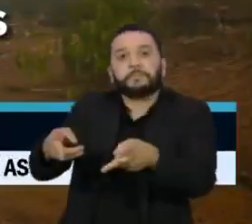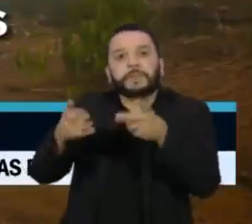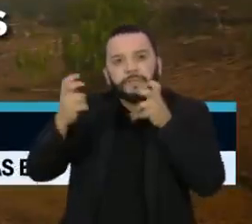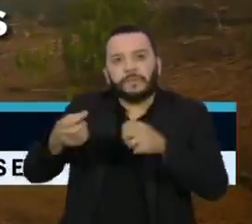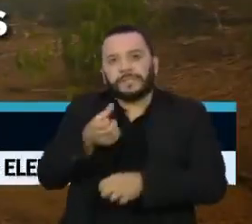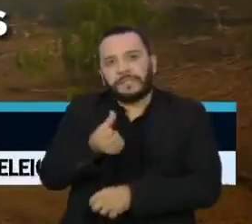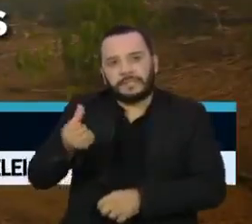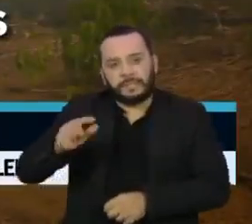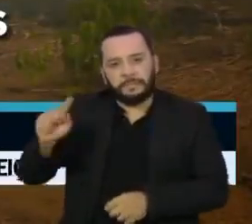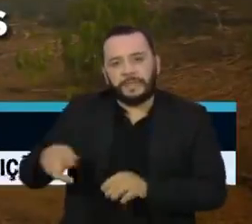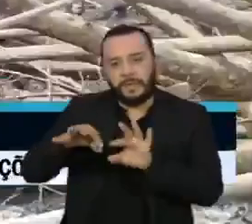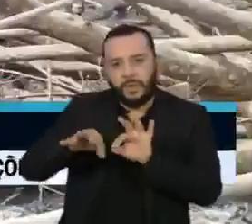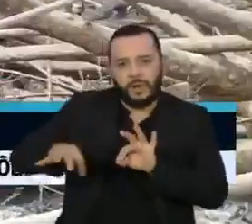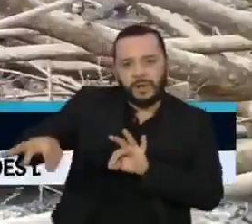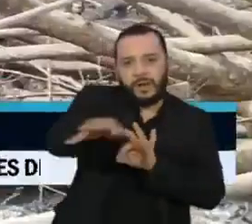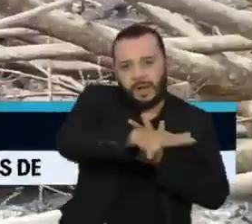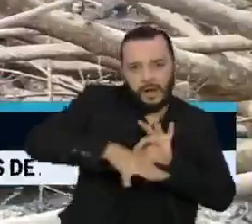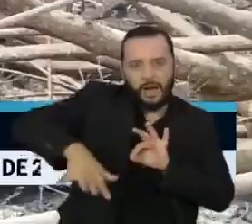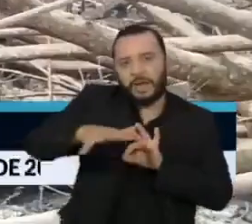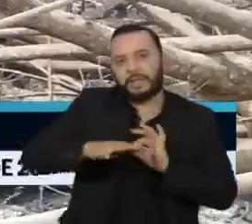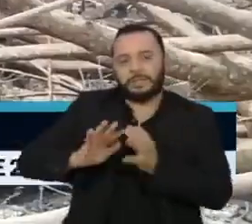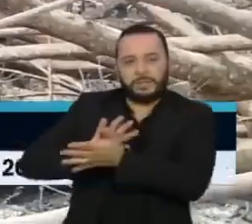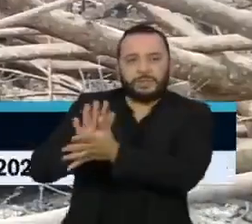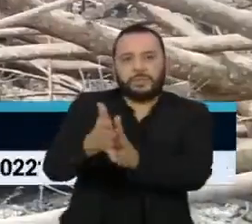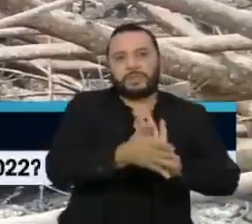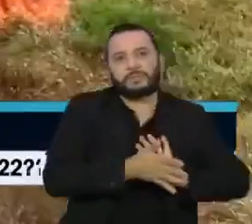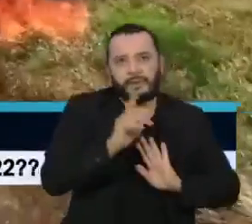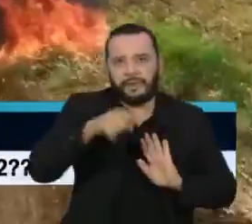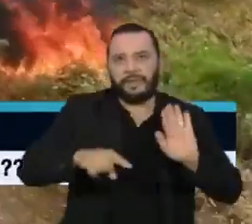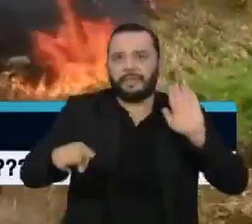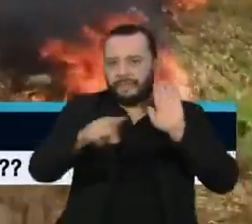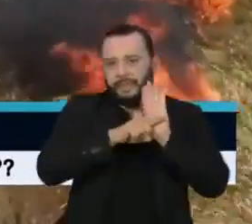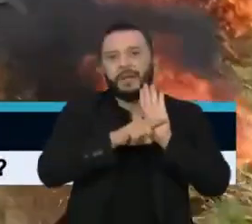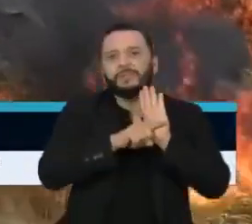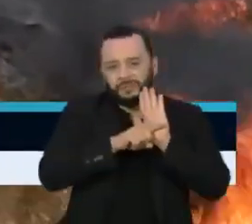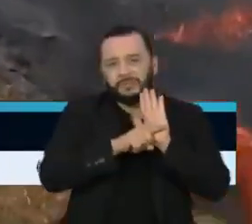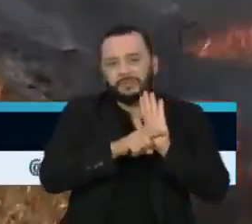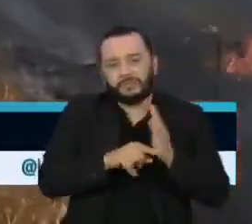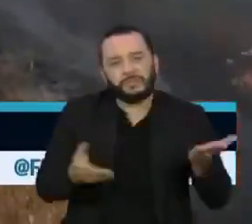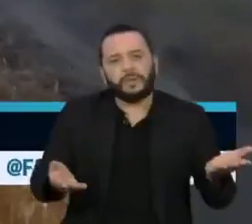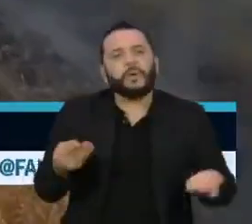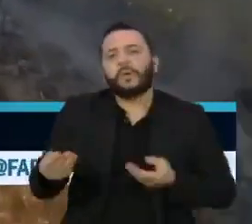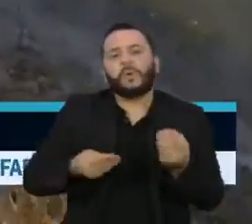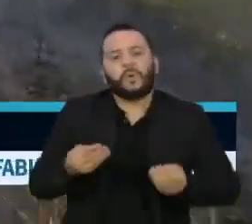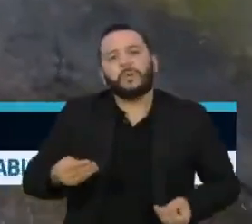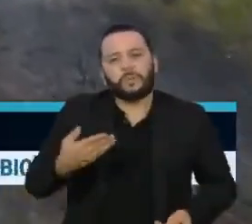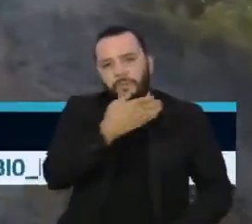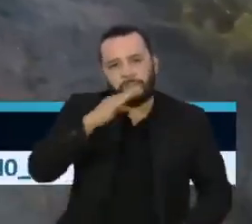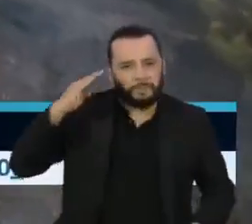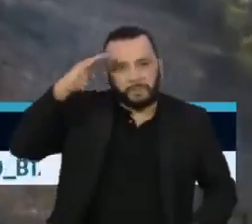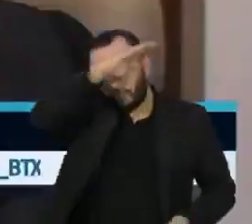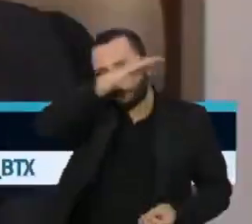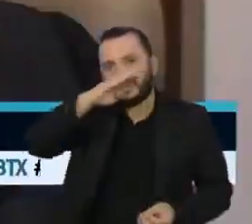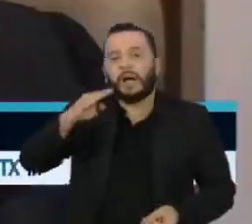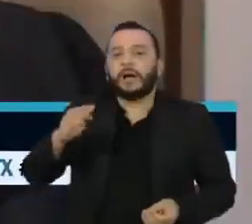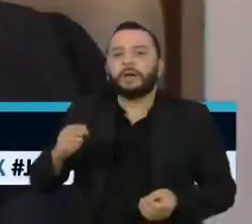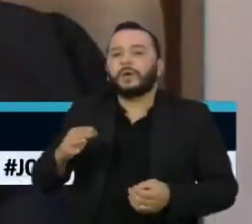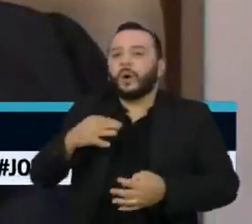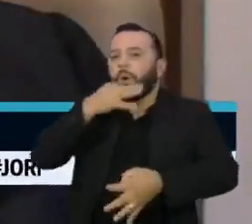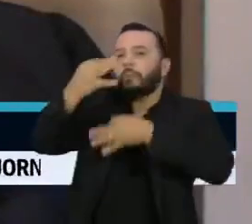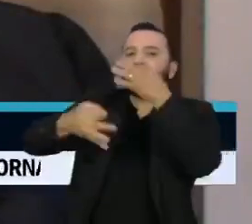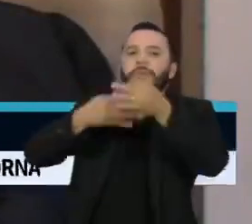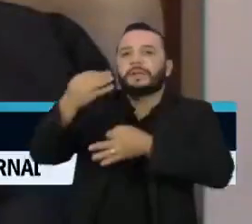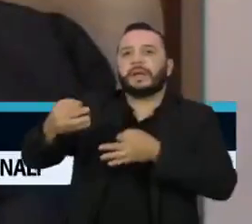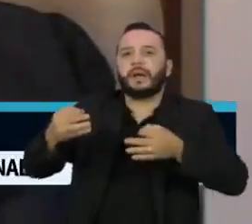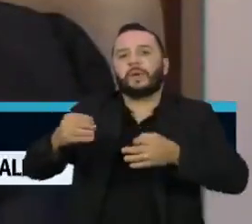terras indígenas. Mais um índice negativo, que pode atrapalhar as pretensões do governo Bolsonaro na cúpula do clima. E as